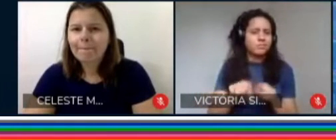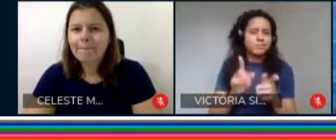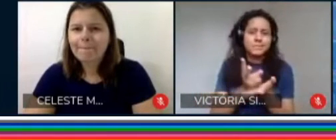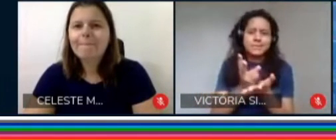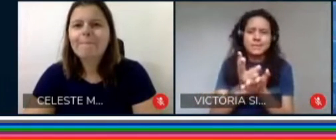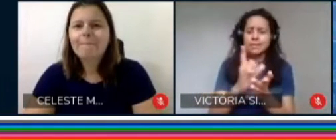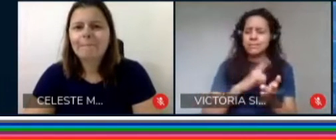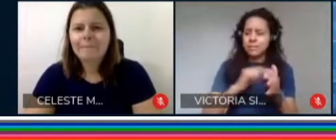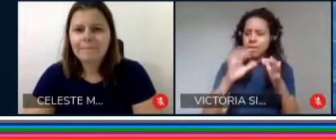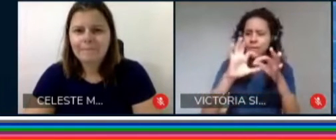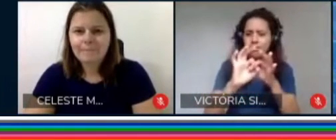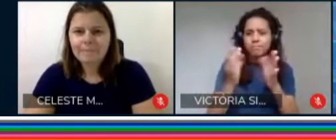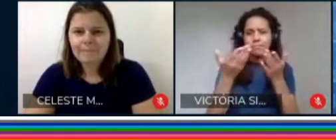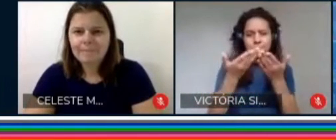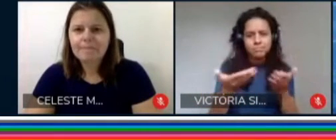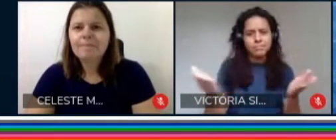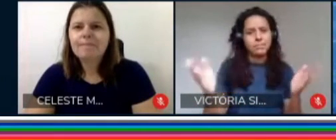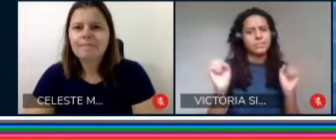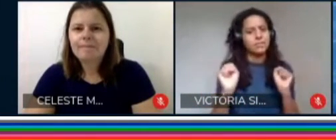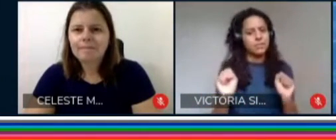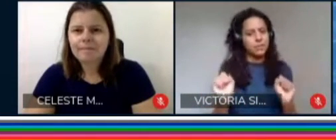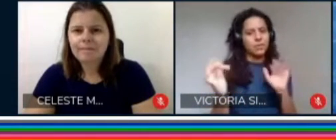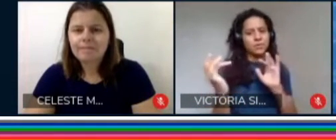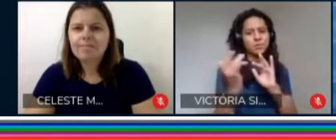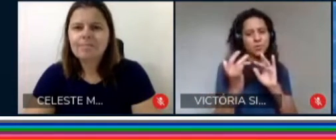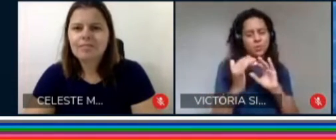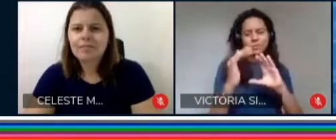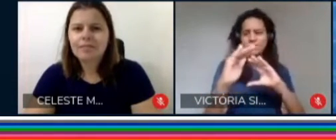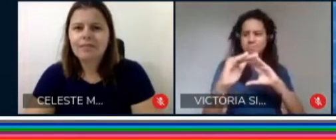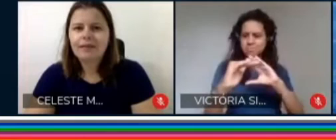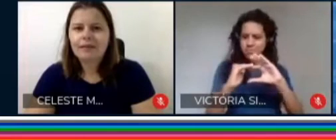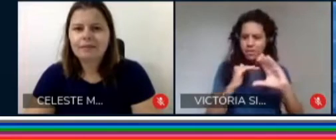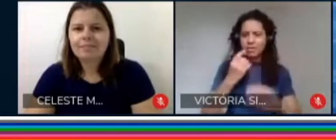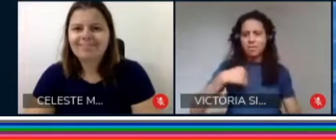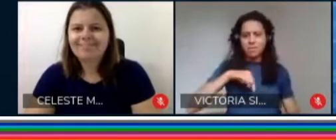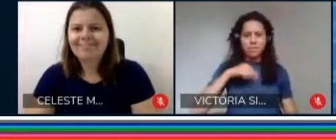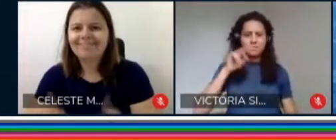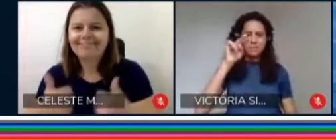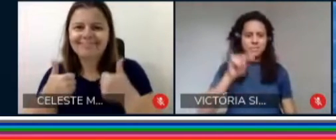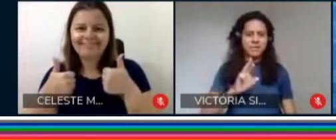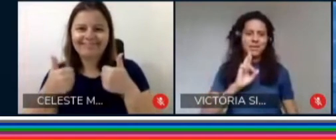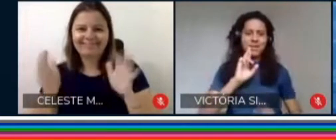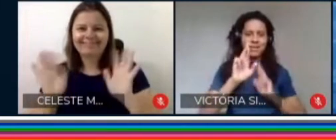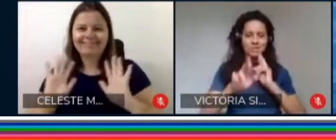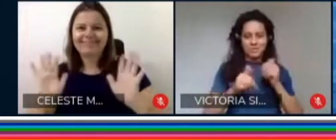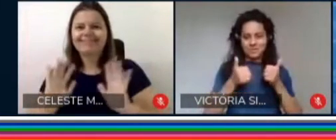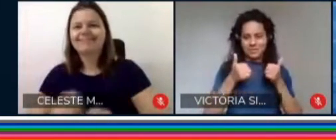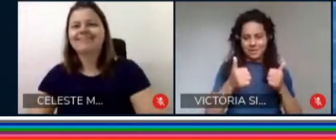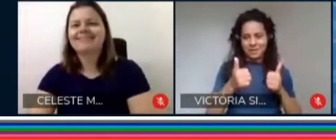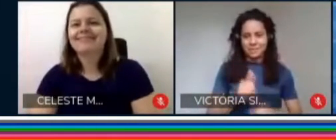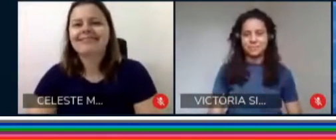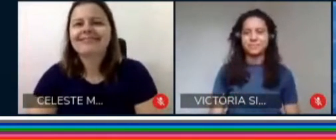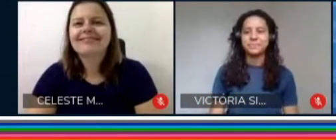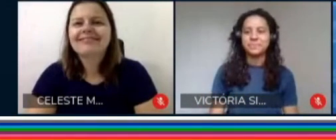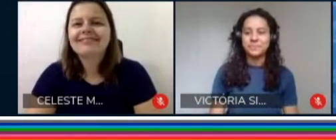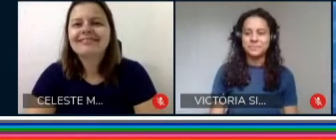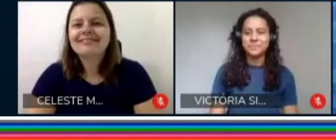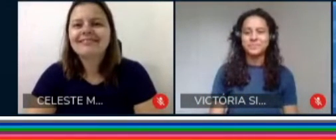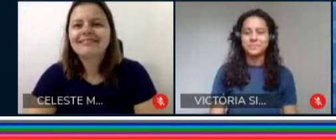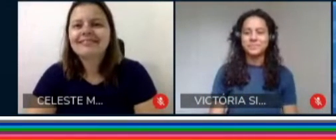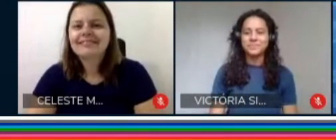está disponível sim, tá bem? É só mandar que a gente está acessando. Celeste voltou, né? Agora eu vi que voltou ali, que